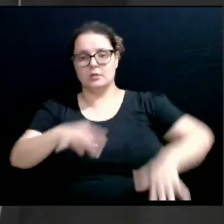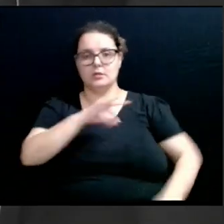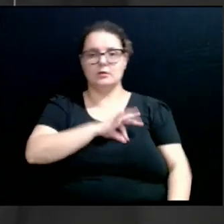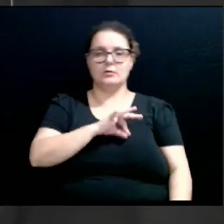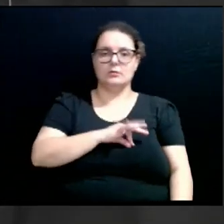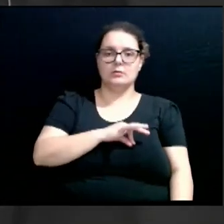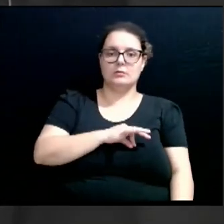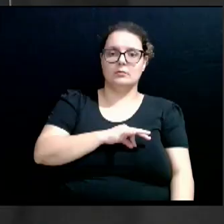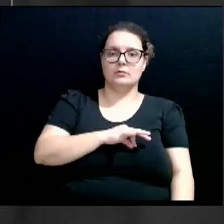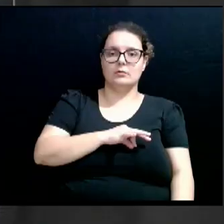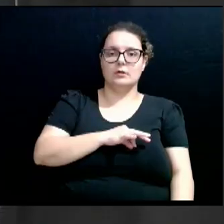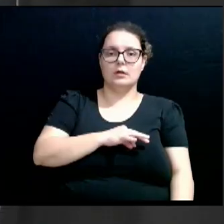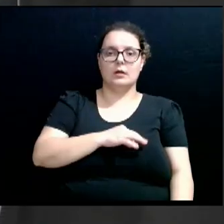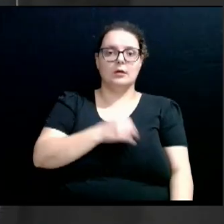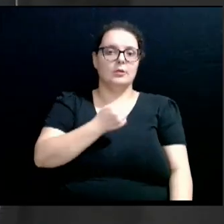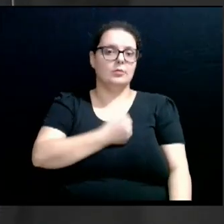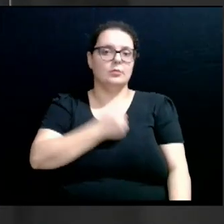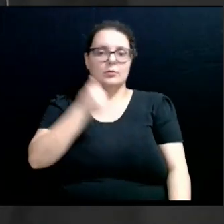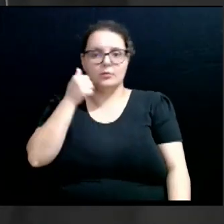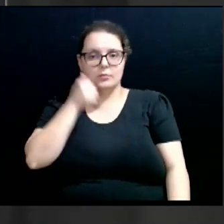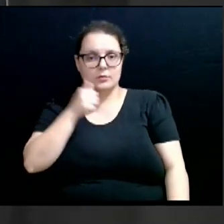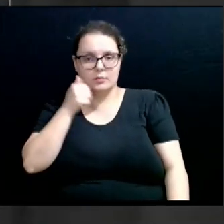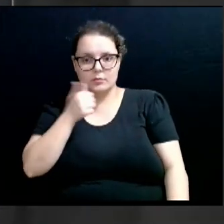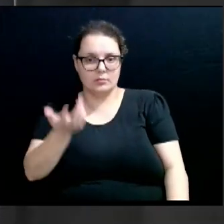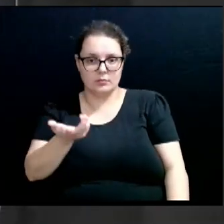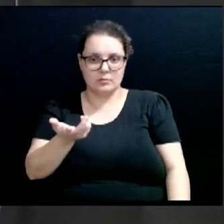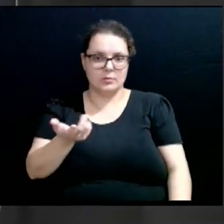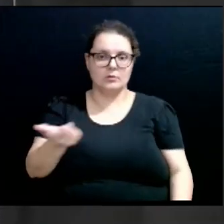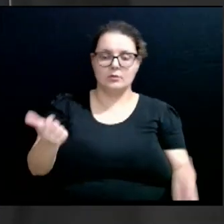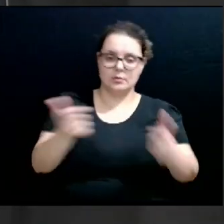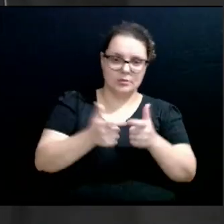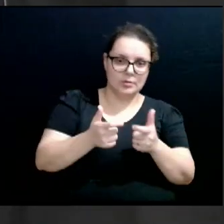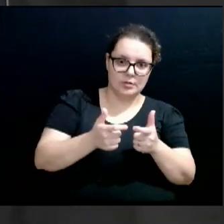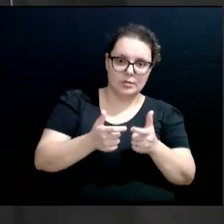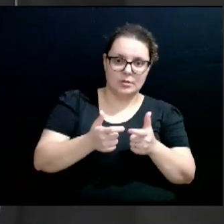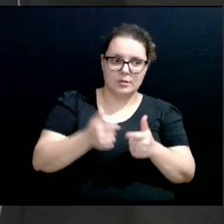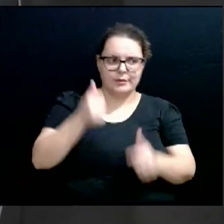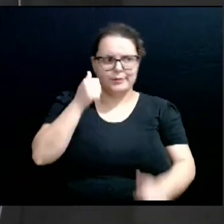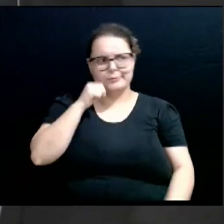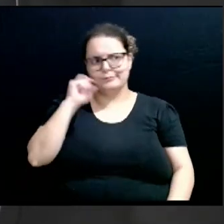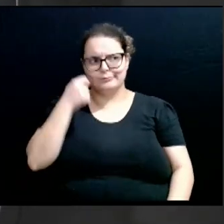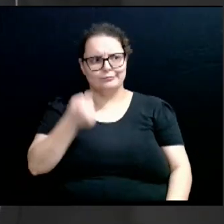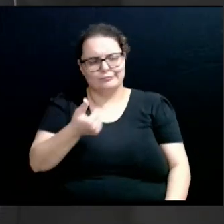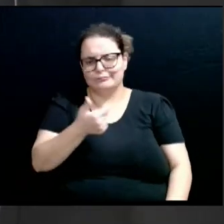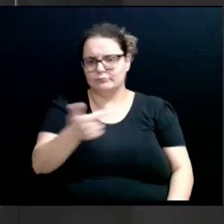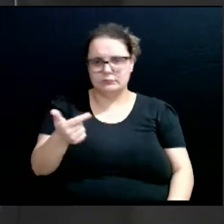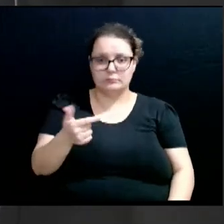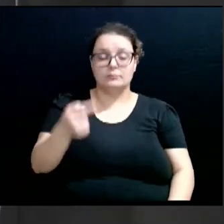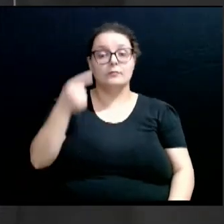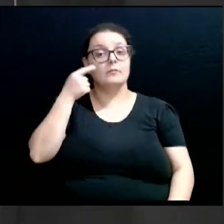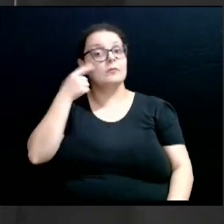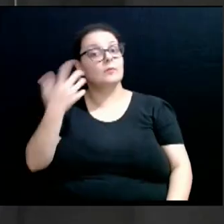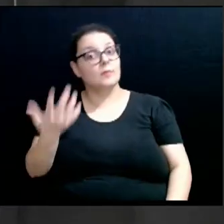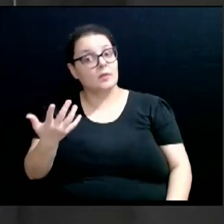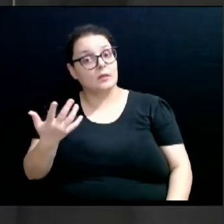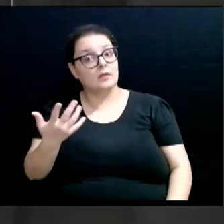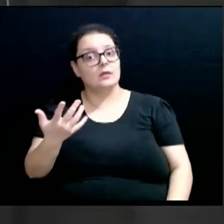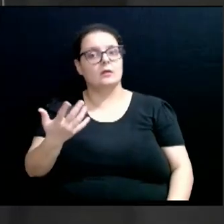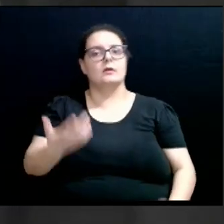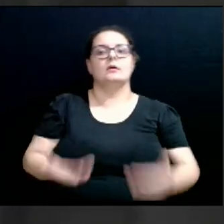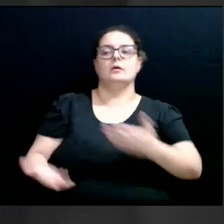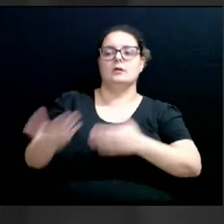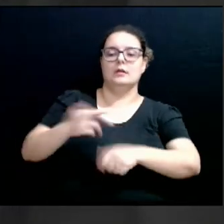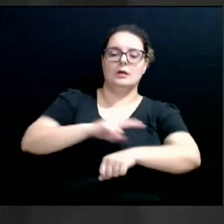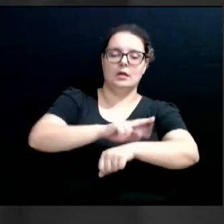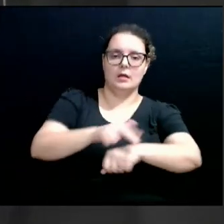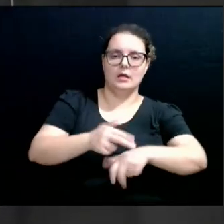De mulheres negras a gente nem precisa falar, né, que quase não tem. Então acho que é pensar nesse lugar, fazer a intersecção, raça e gênero é